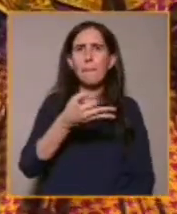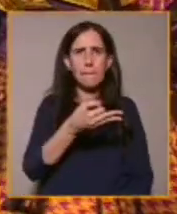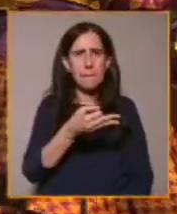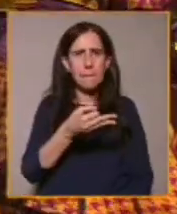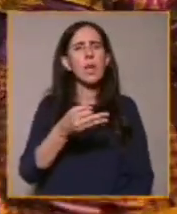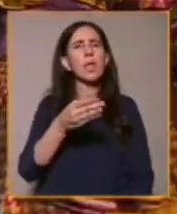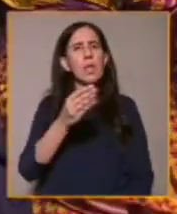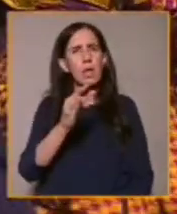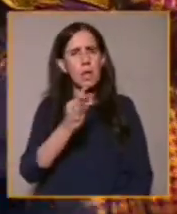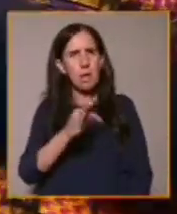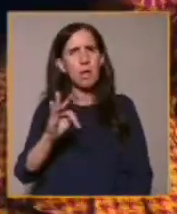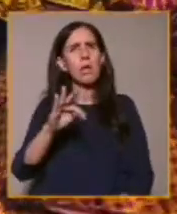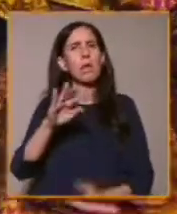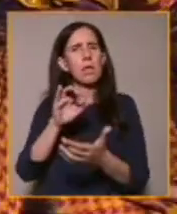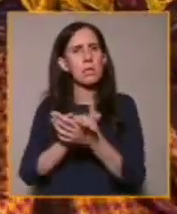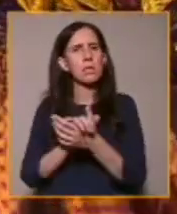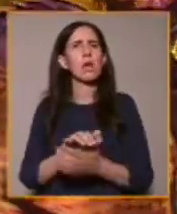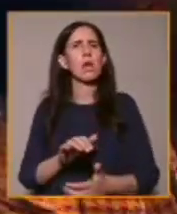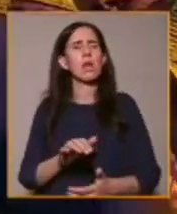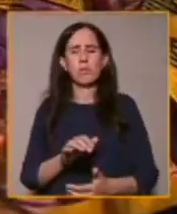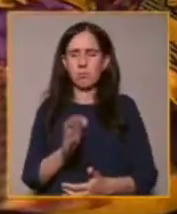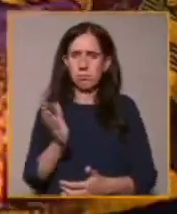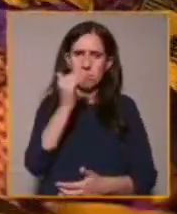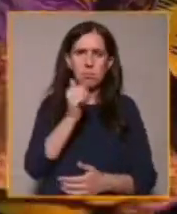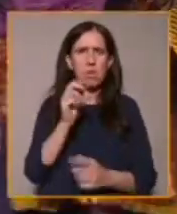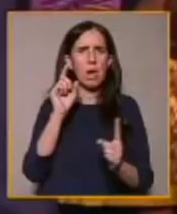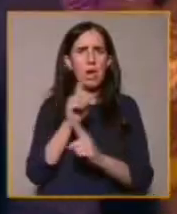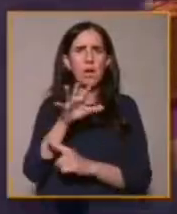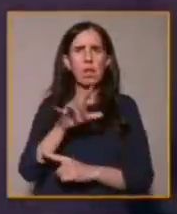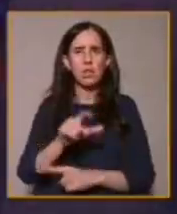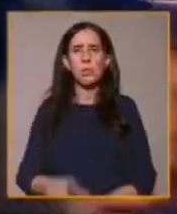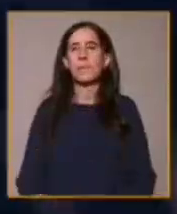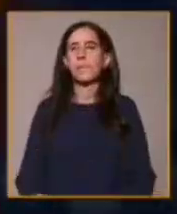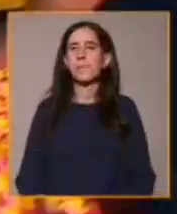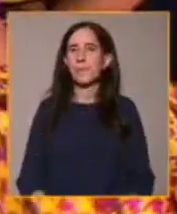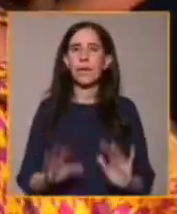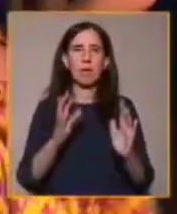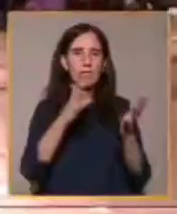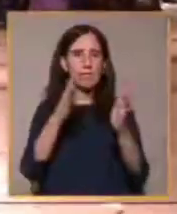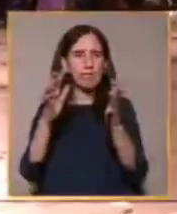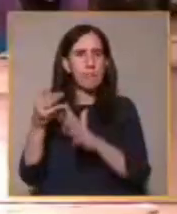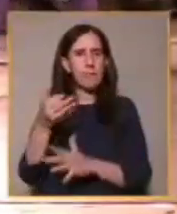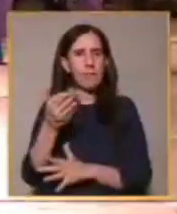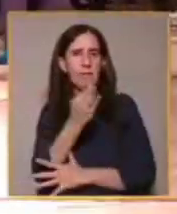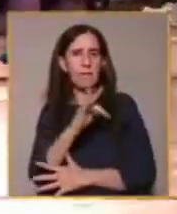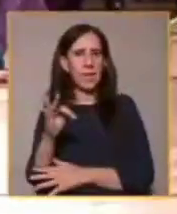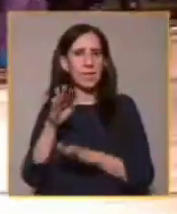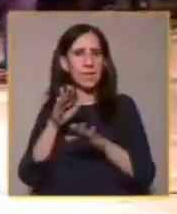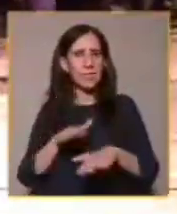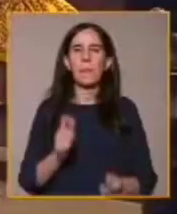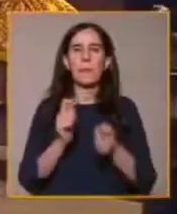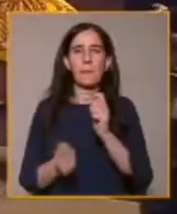que casaram. Siga a canção de Lisboa. Um forte aplauso para a marcha da Penha de França.